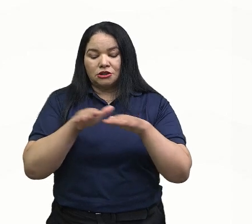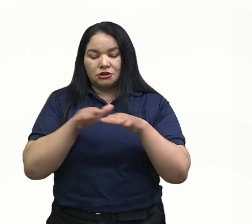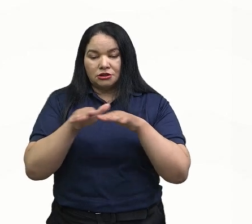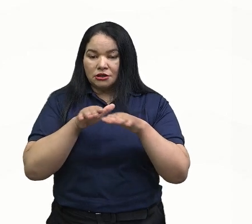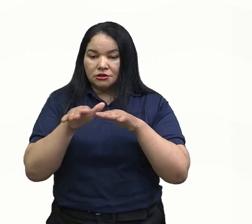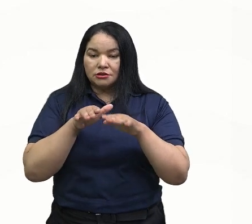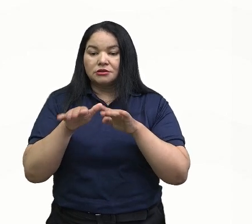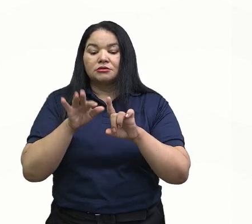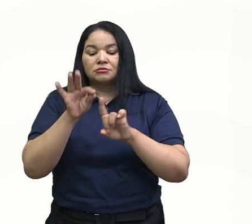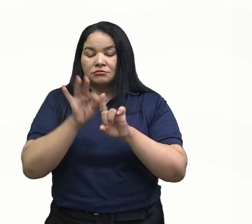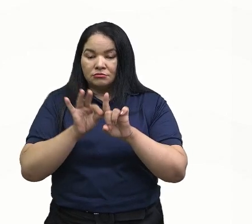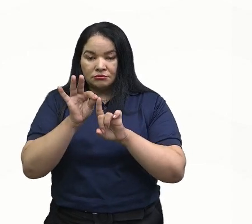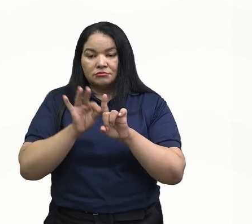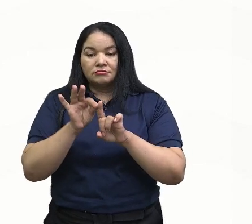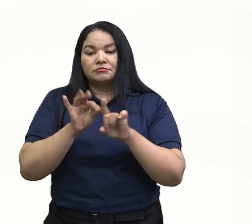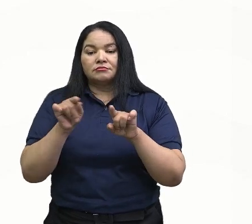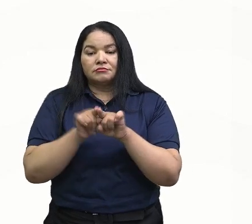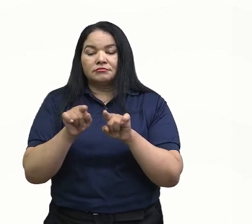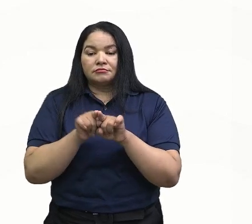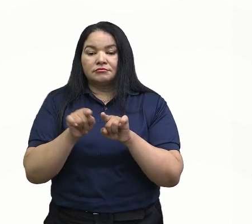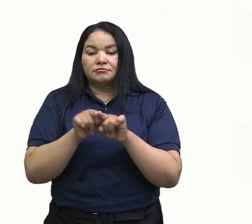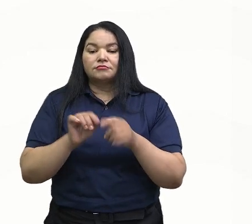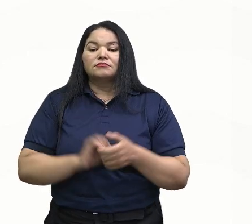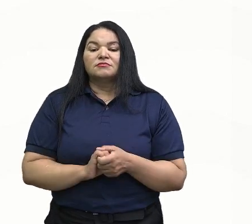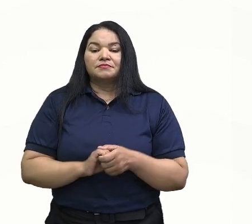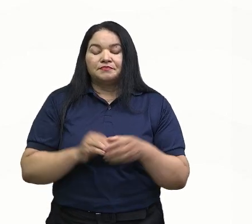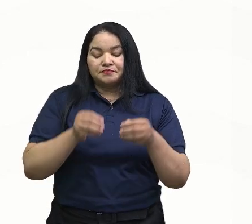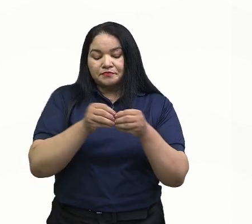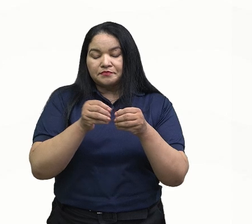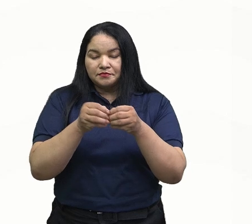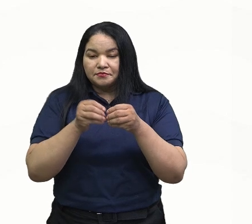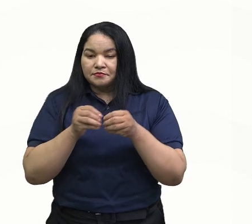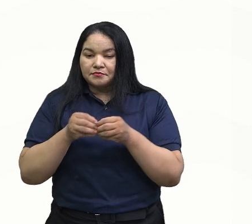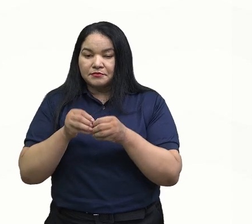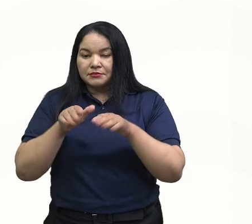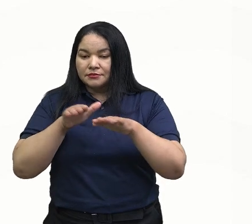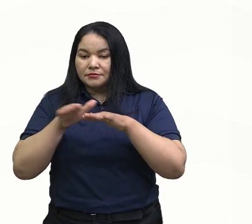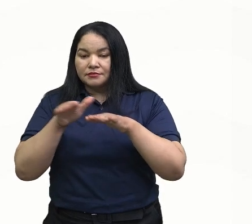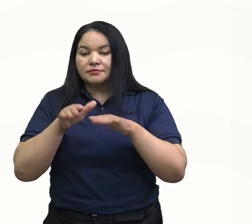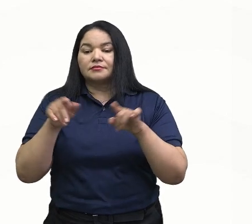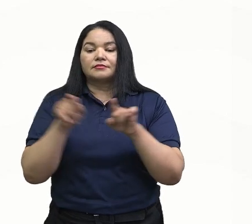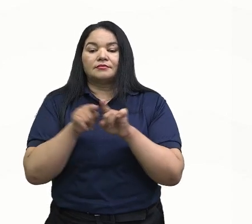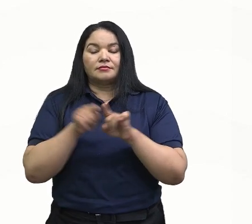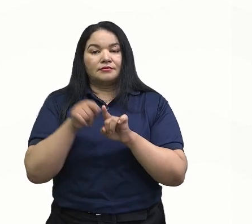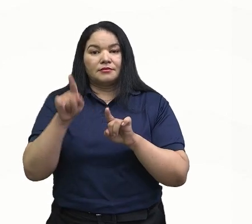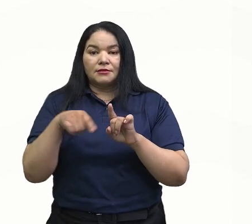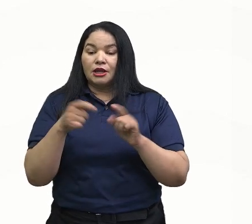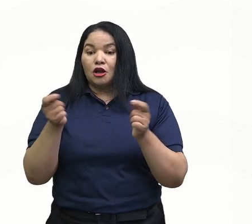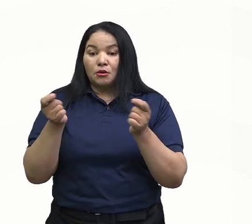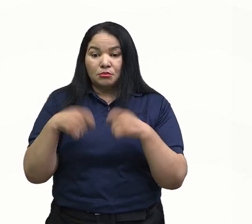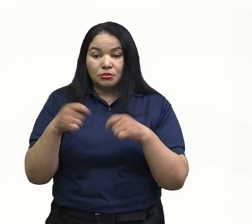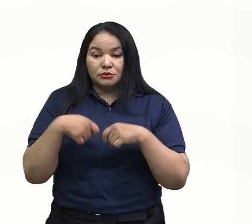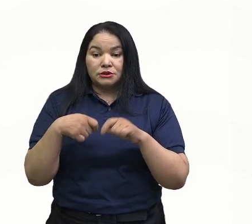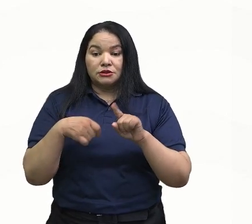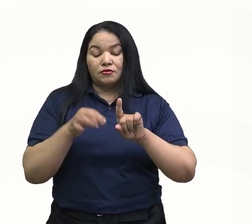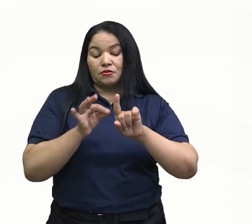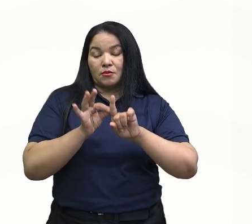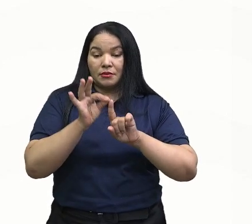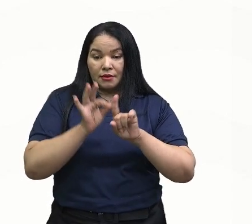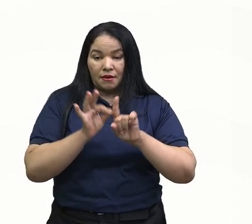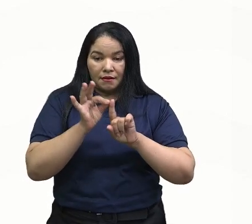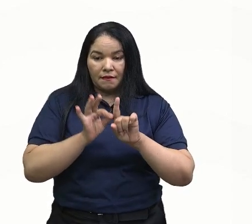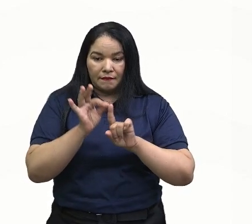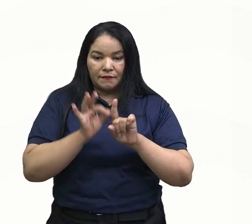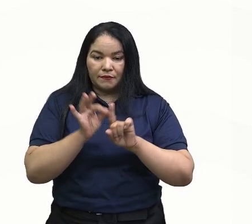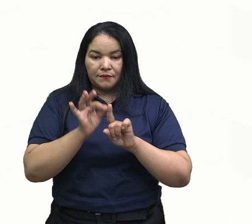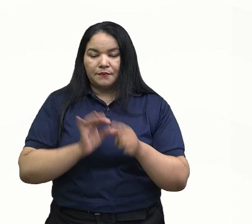dessas partículas. Dessa forma, é possível caracterizar o estado térmico. Estado